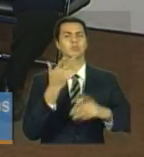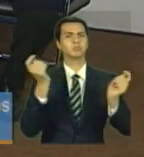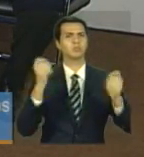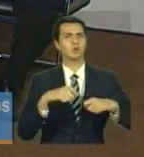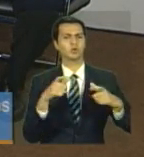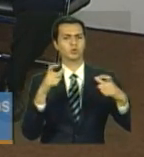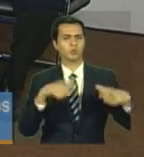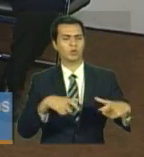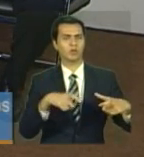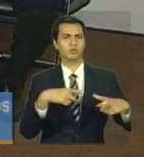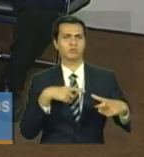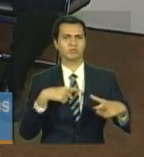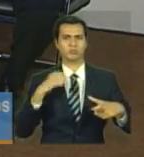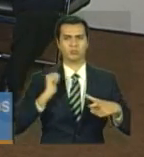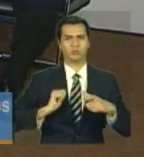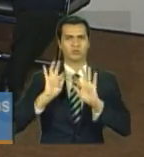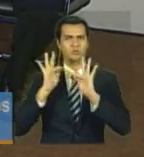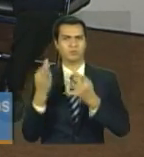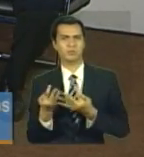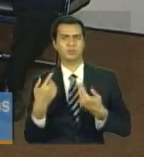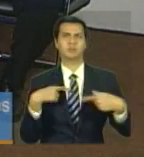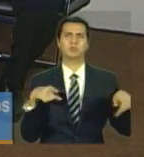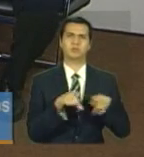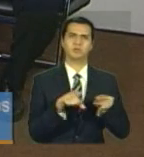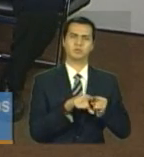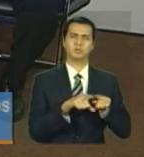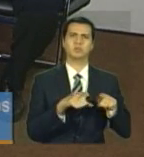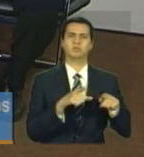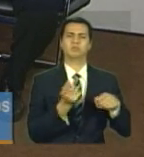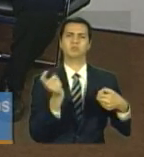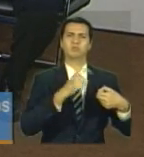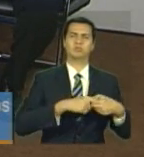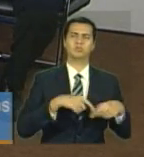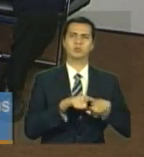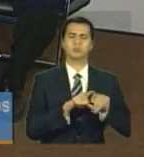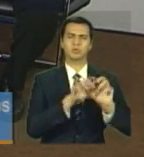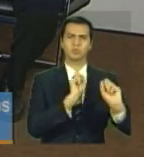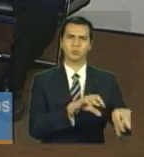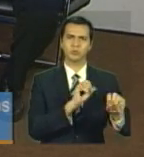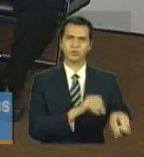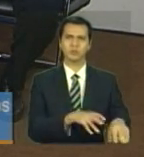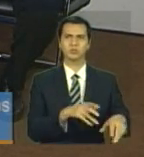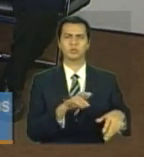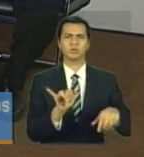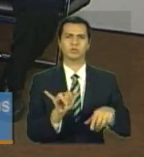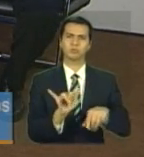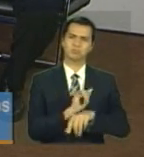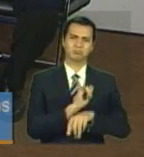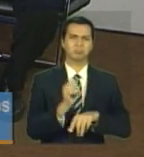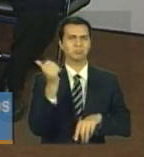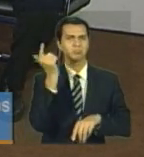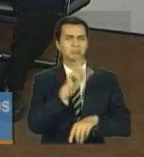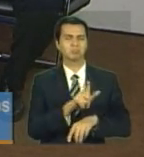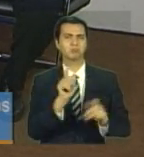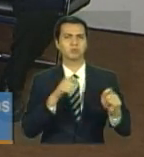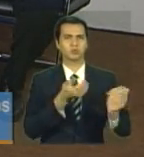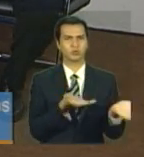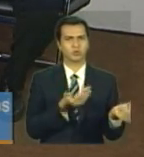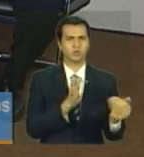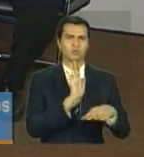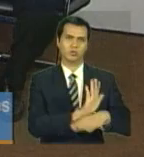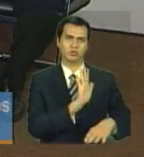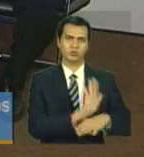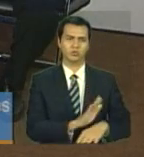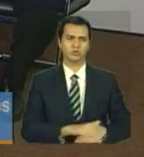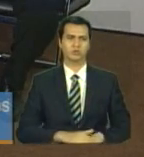bolsas, como jardineiros em parques, e também o incentivo à educação como alternativa para os jovens que vivem em situação de